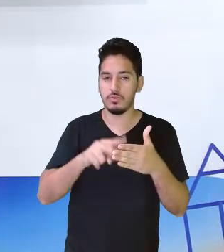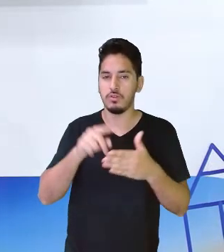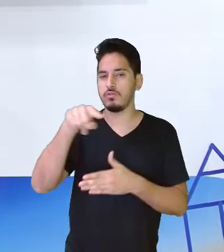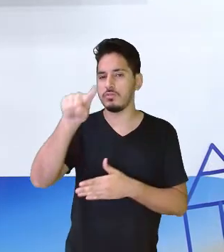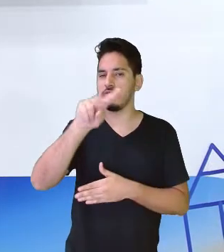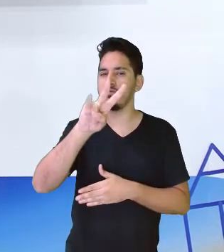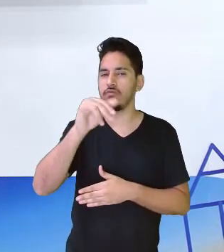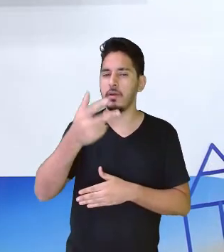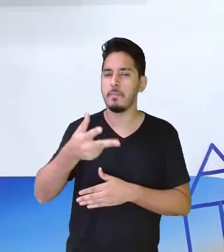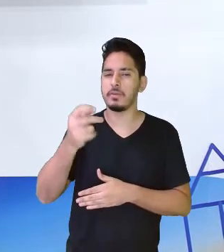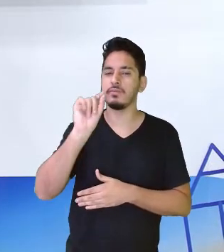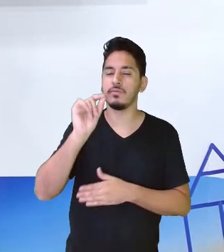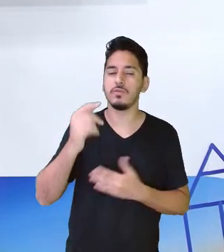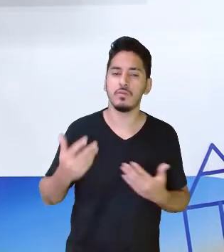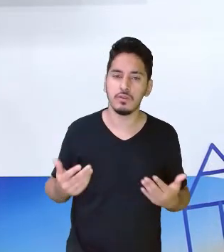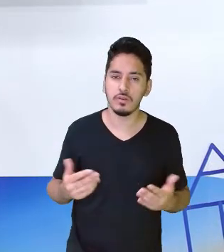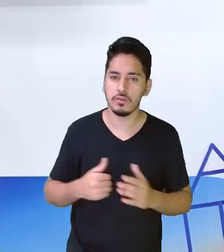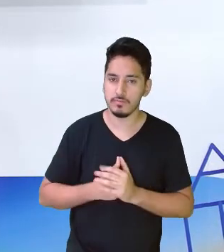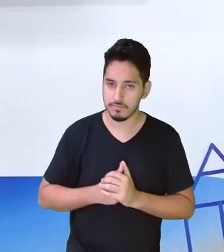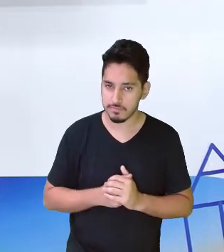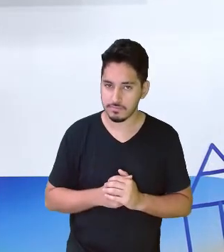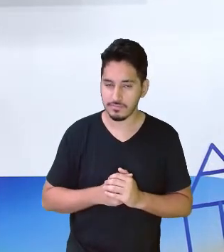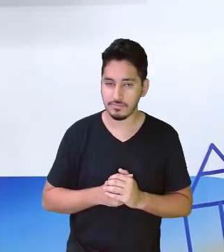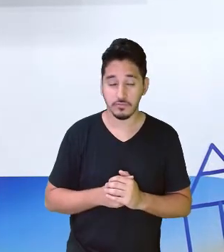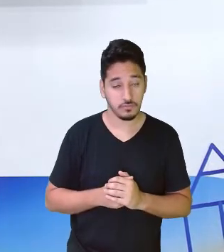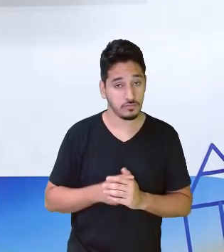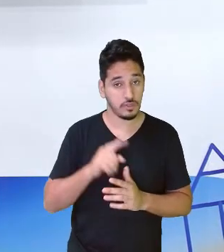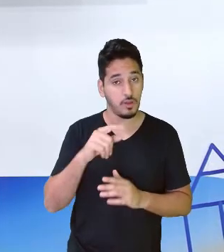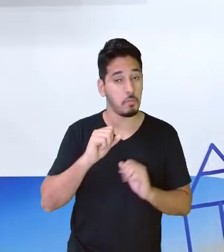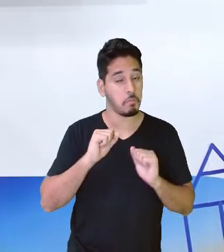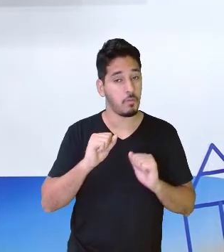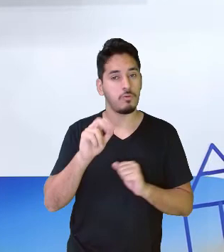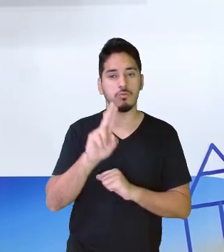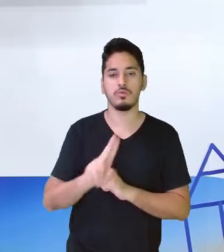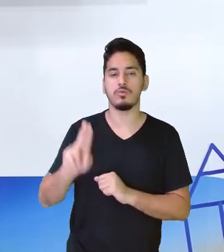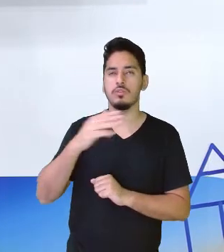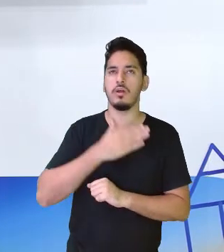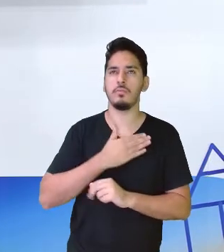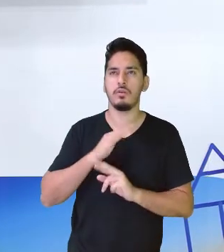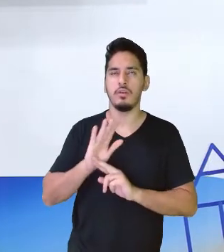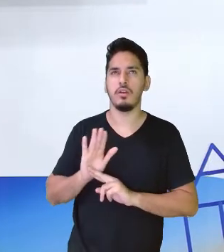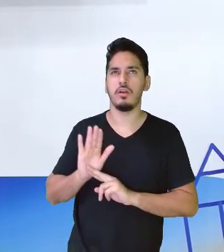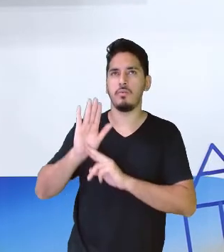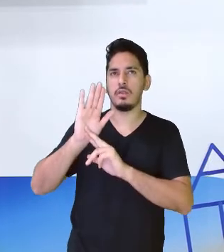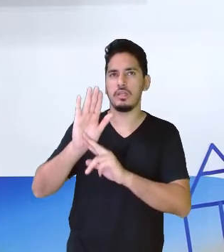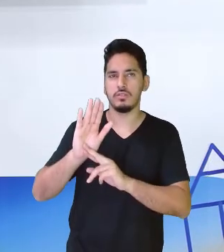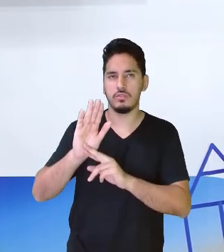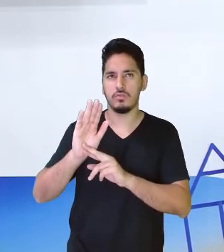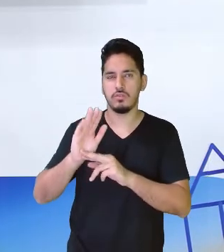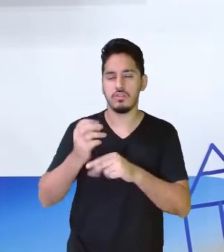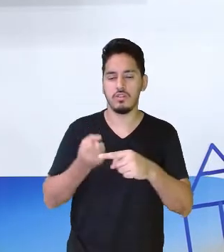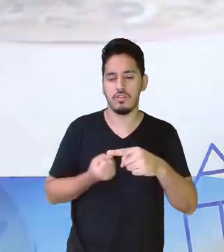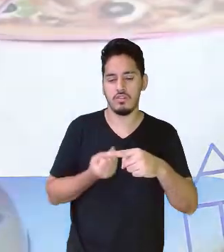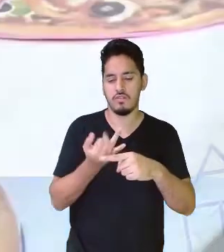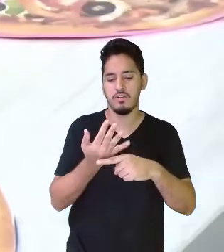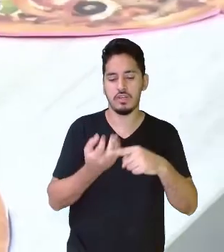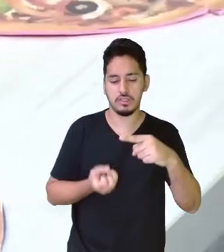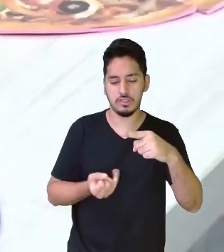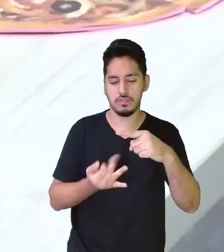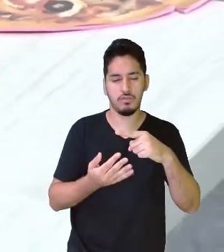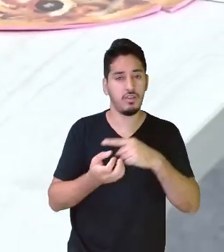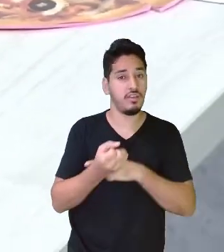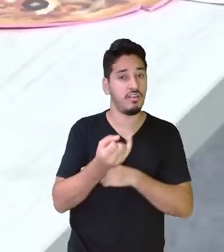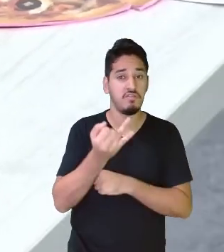vão perceber o seguinte: eu posso utilizar a minha representação de fração em